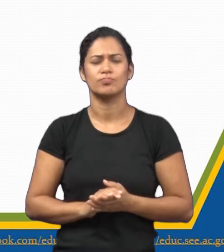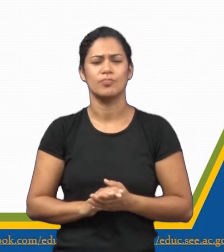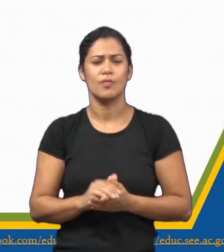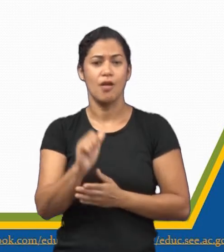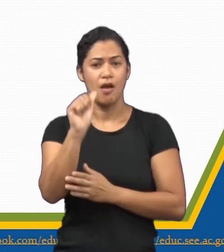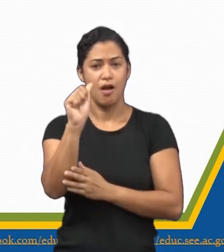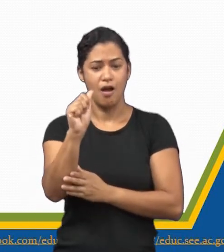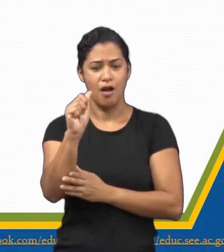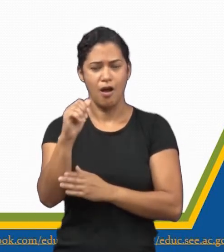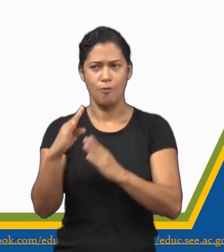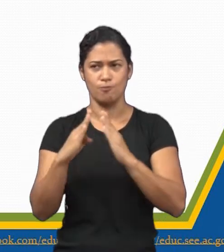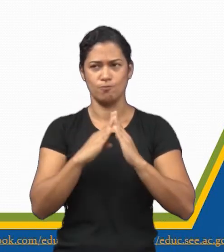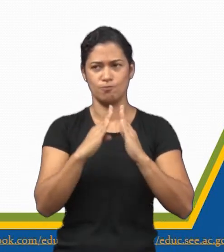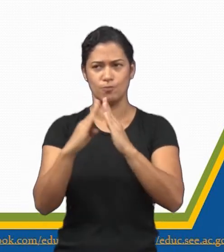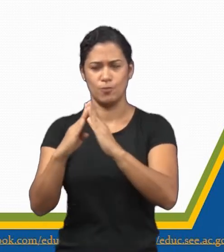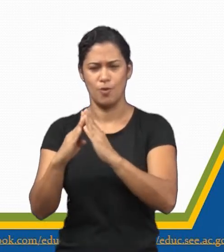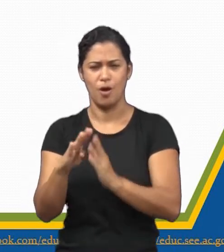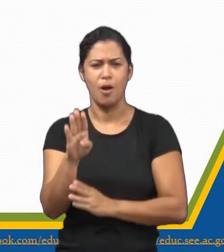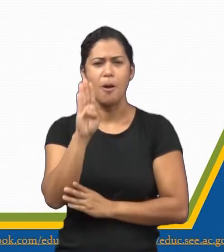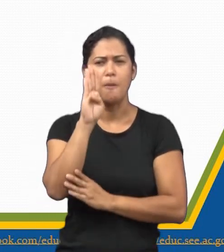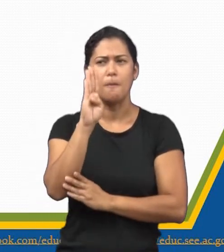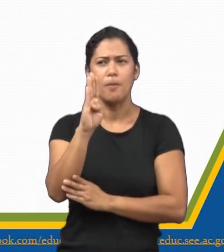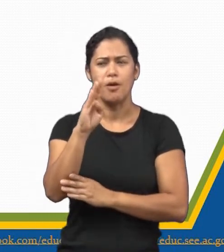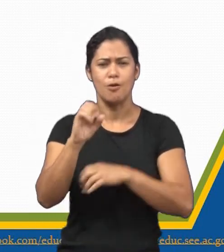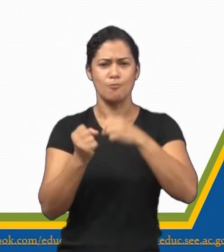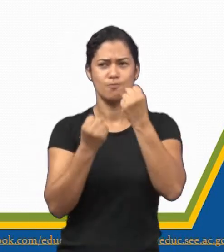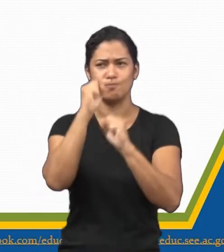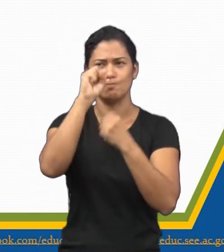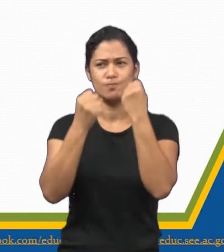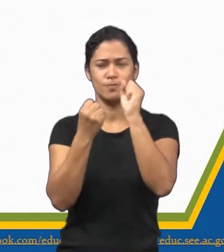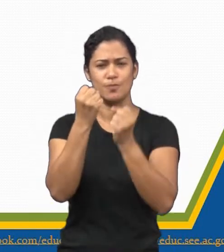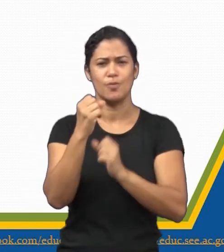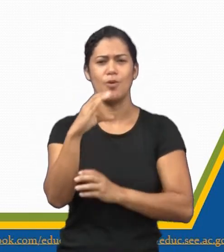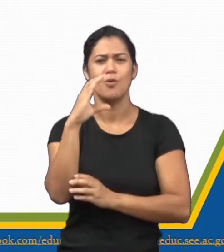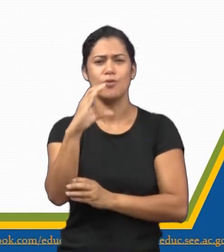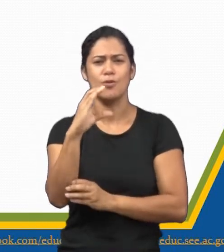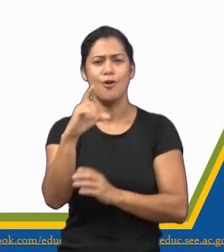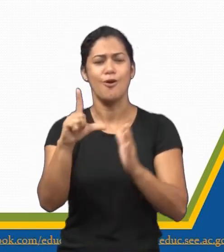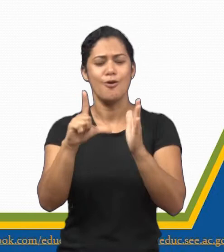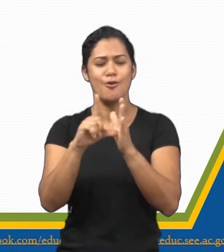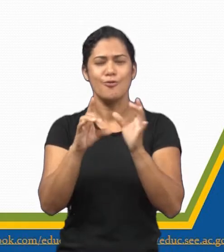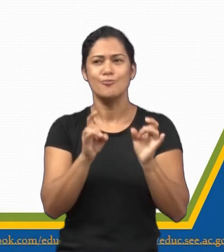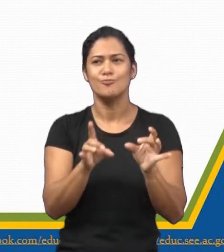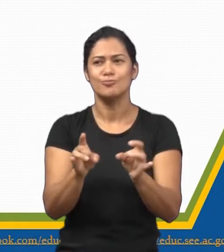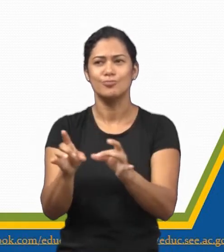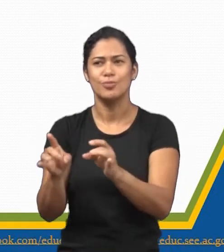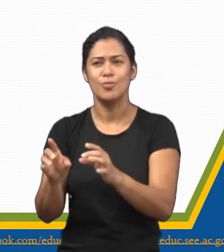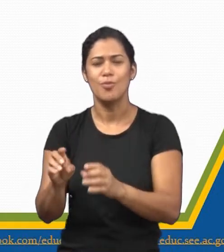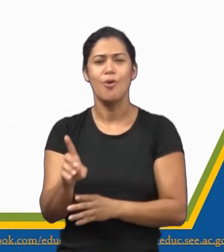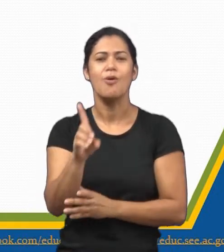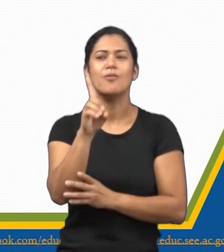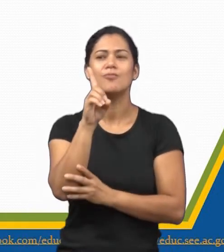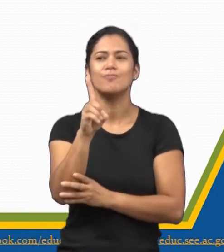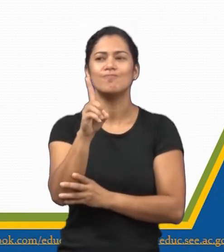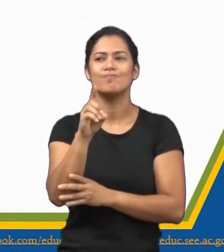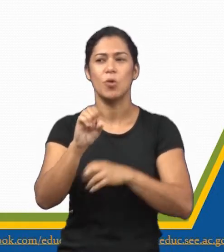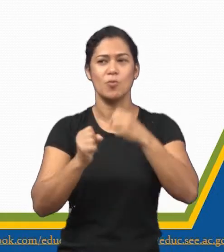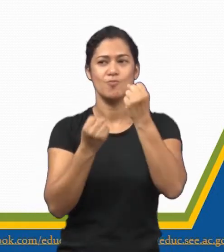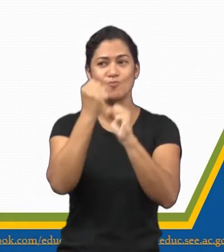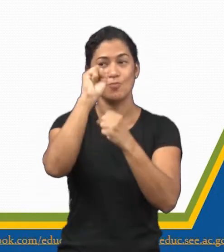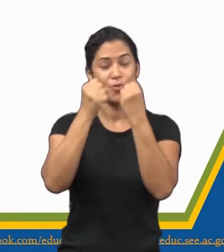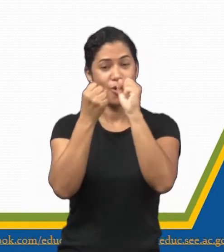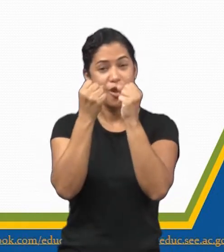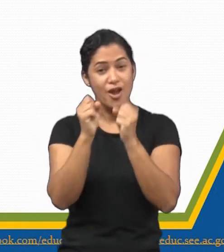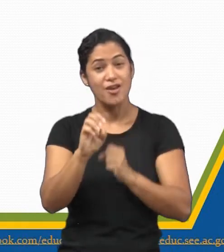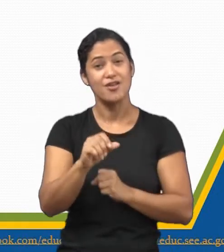Residências, indústrias, comércios ou indústrias e comércios? Os bairros